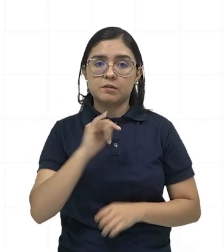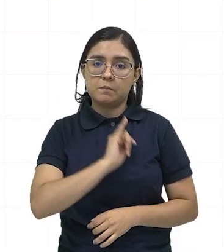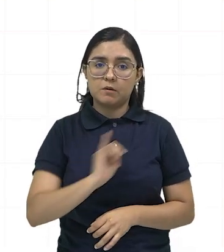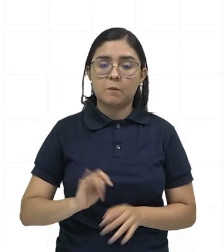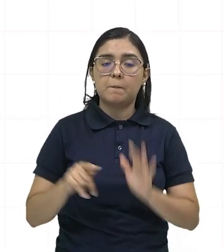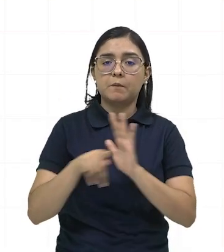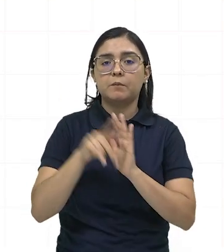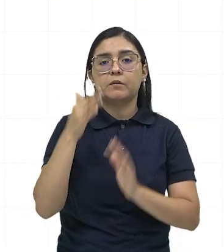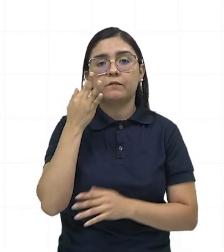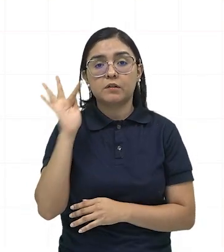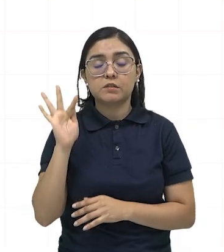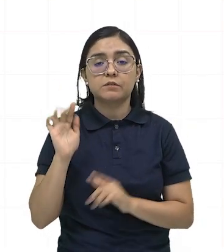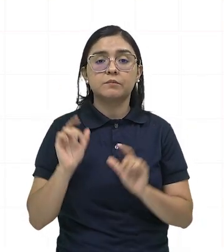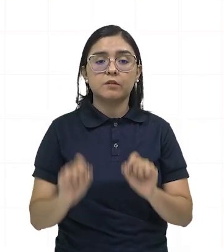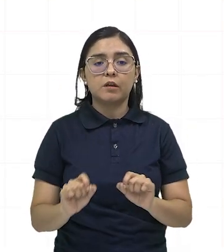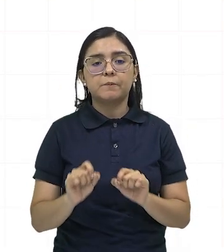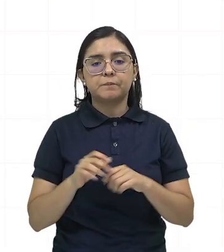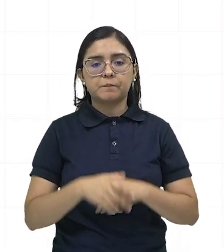vai expandir,